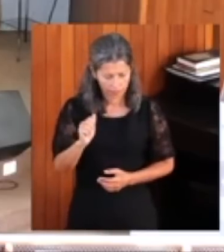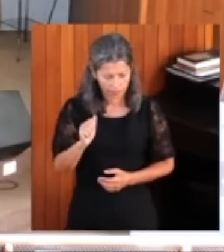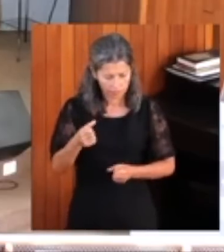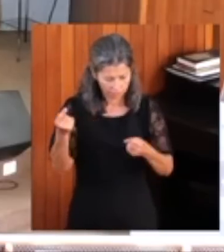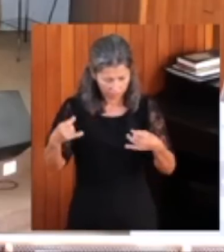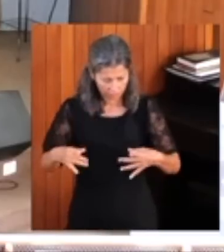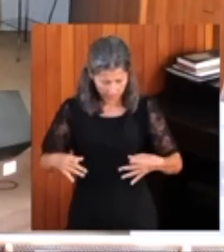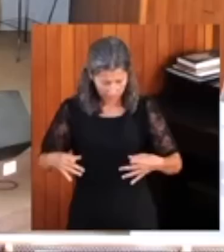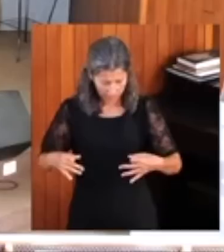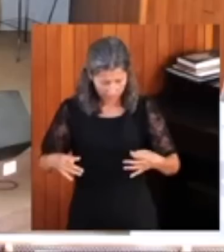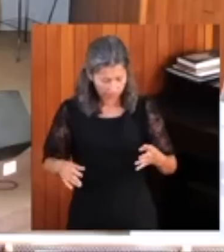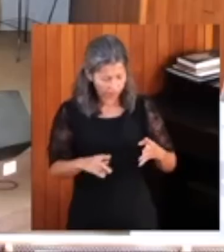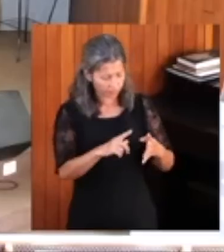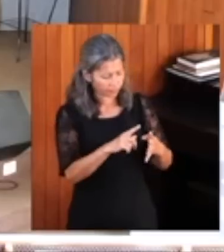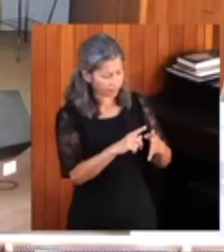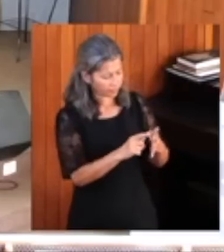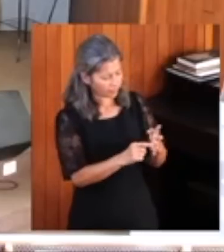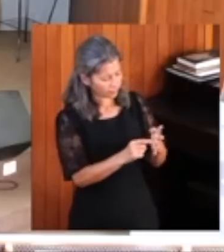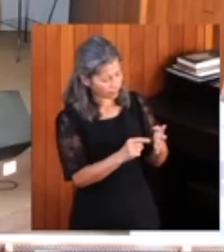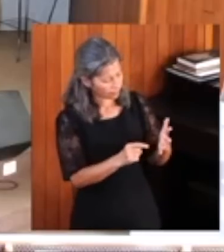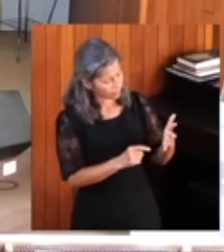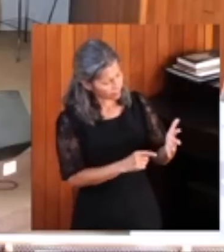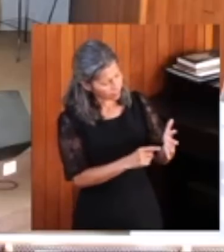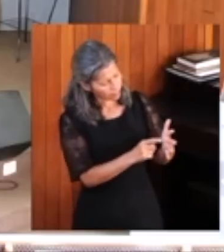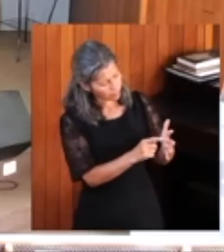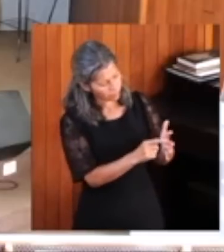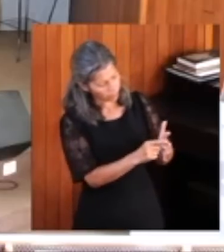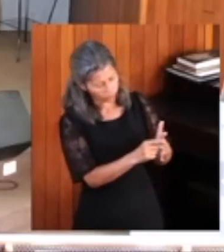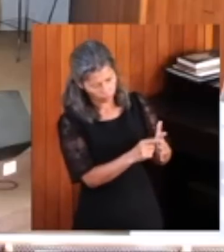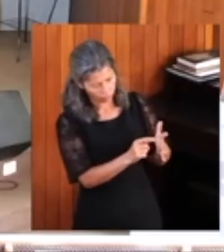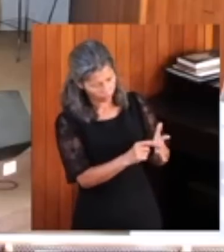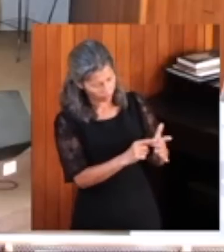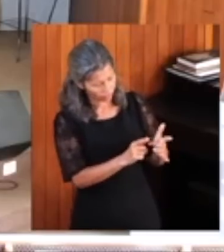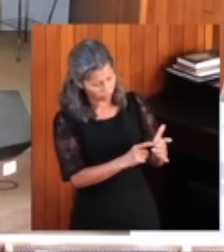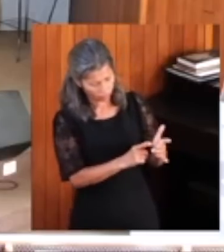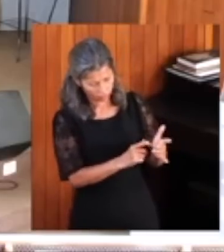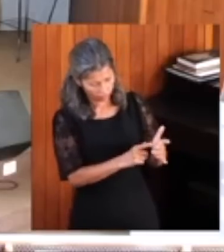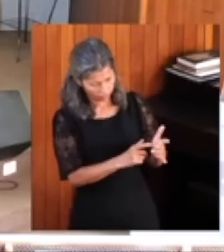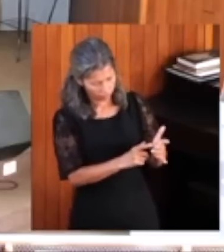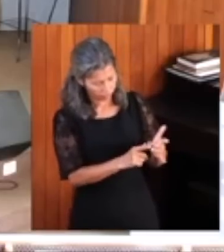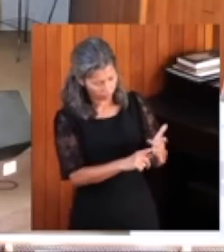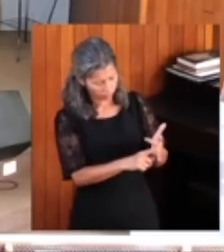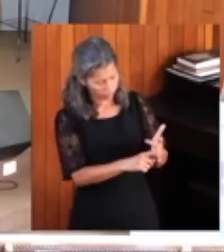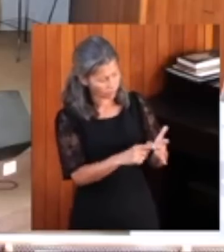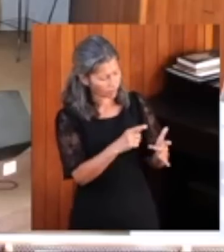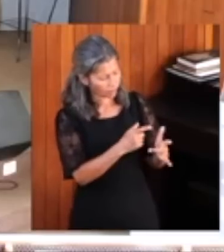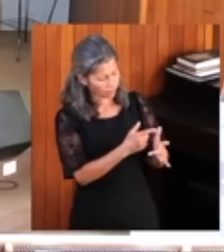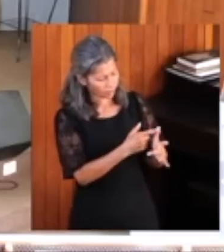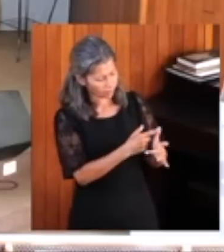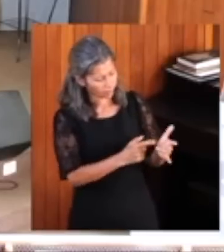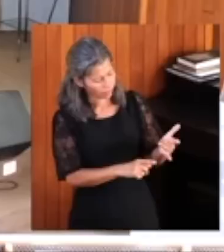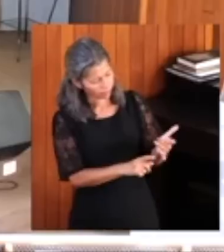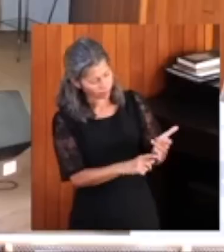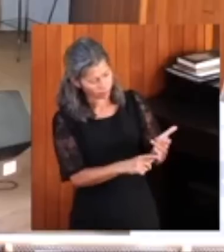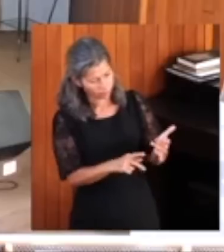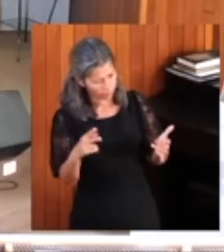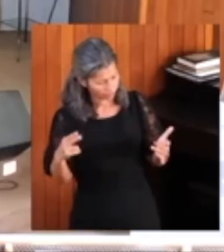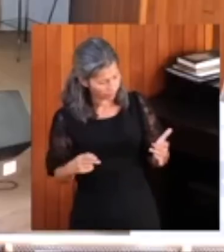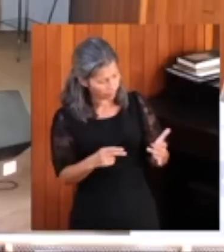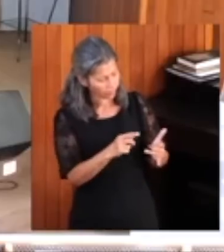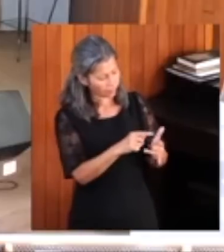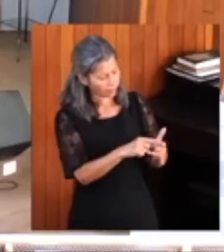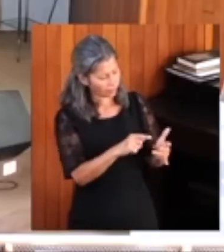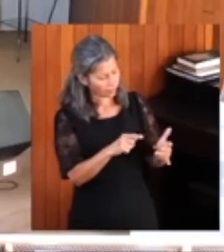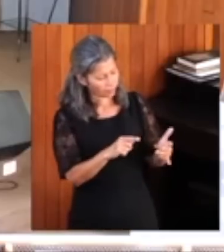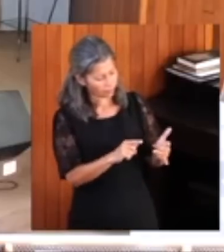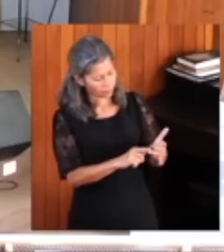do culto, essa estrutura. Mas é bom lembrar que no centro do Apocalipse está o grande conflito. Ali está a igreja, ali